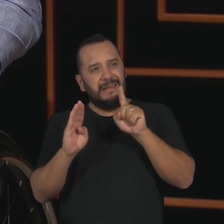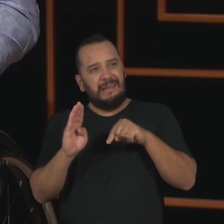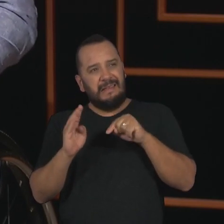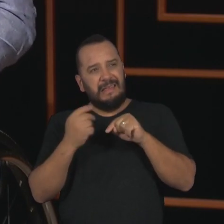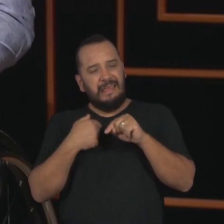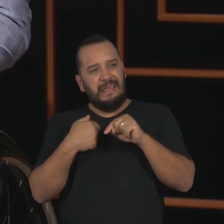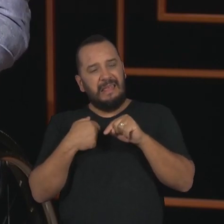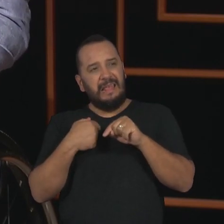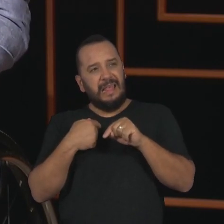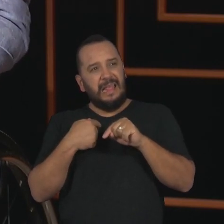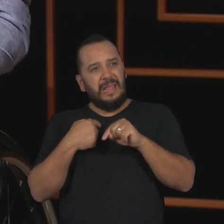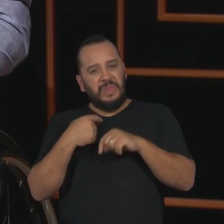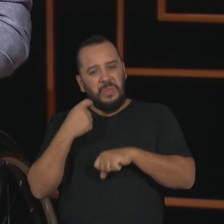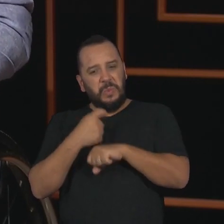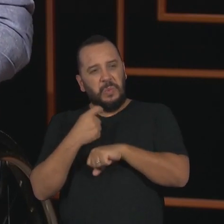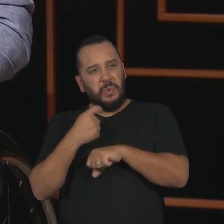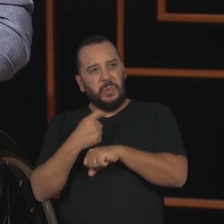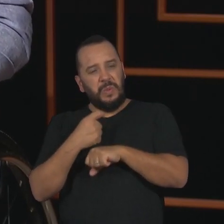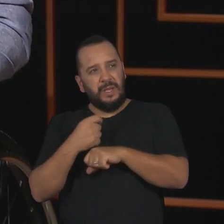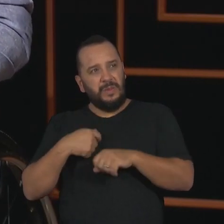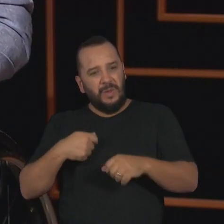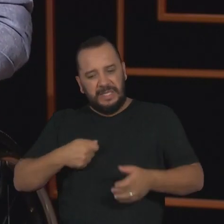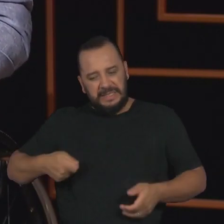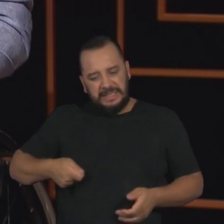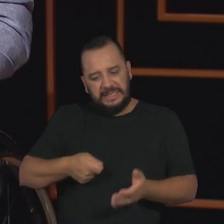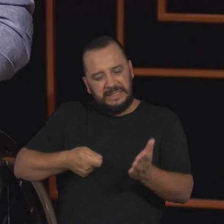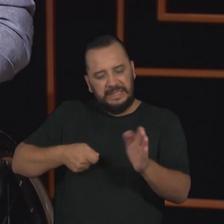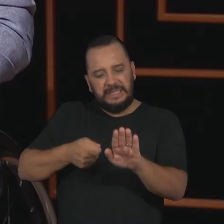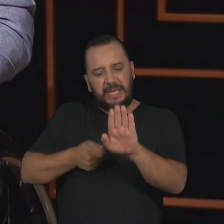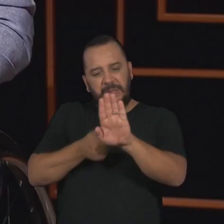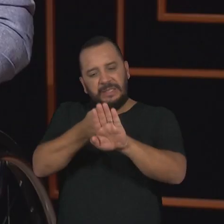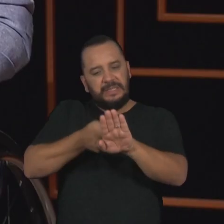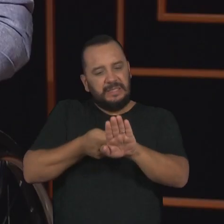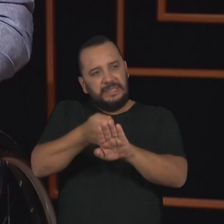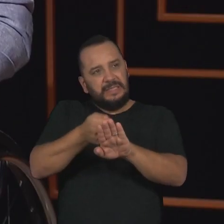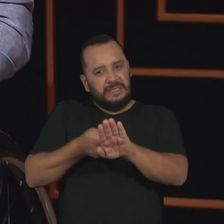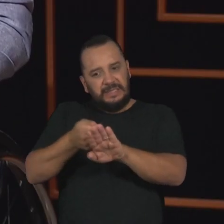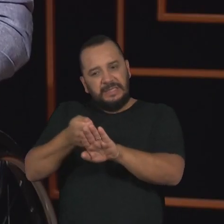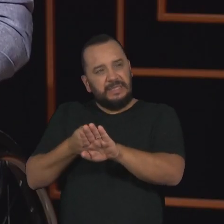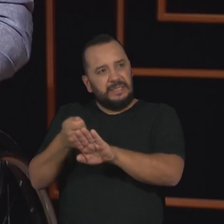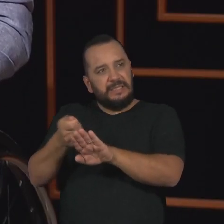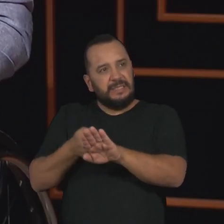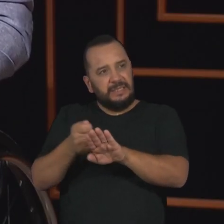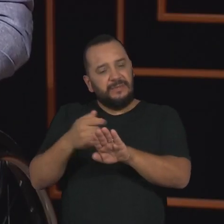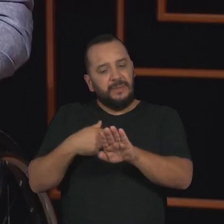pinho de riga, e nós tiramos toda a tinta e vamos usar na casa.